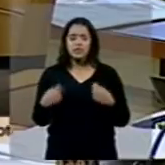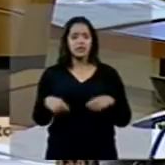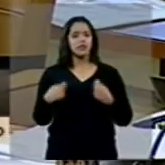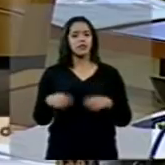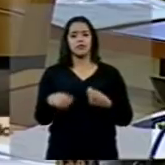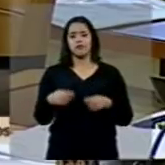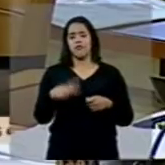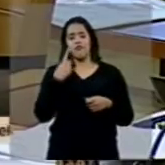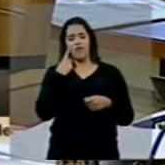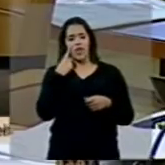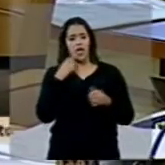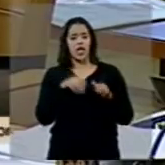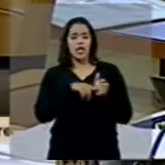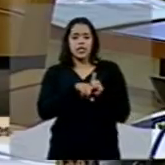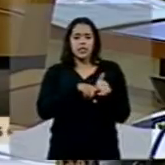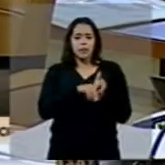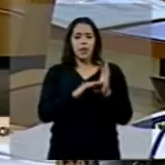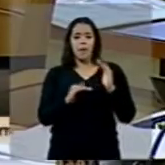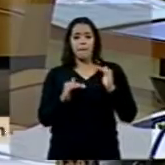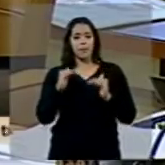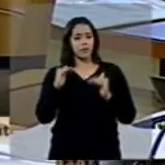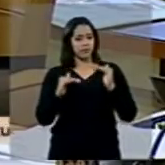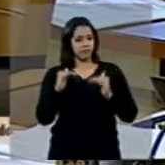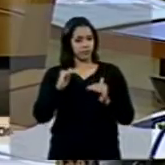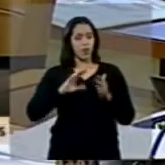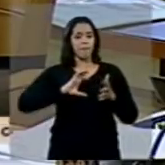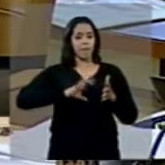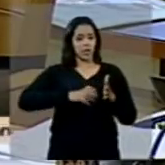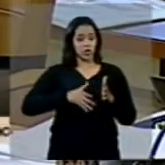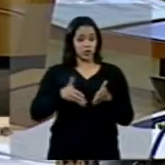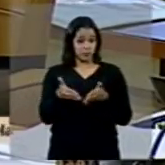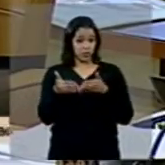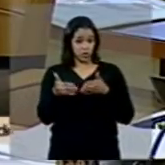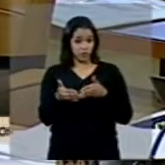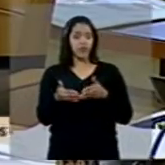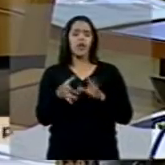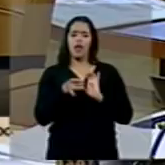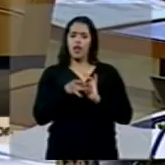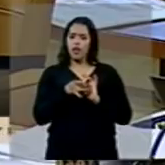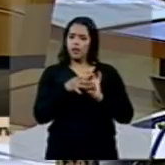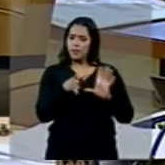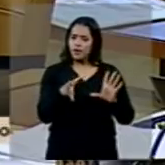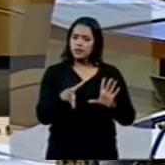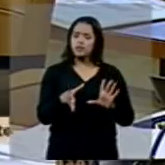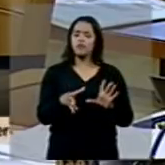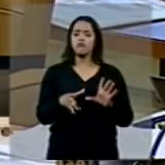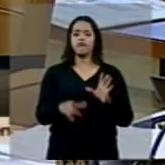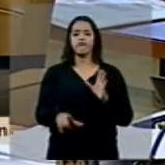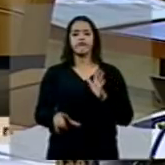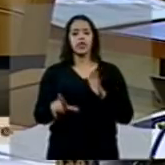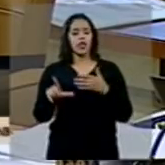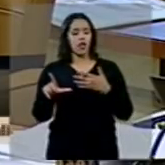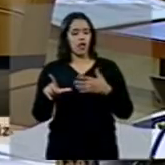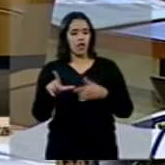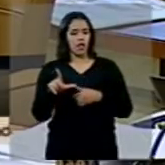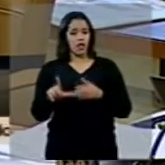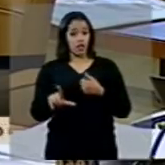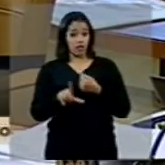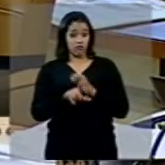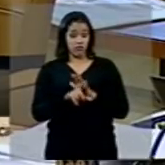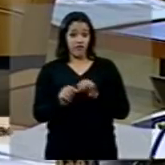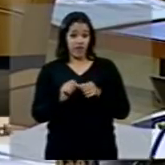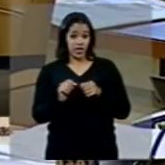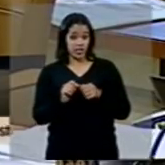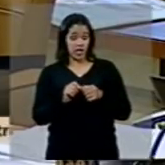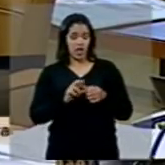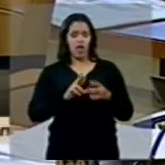da proporcionalidade feito pelo partido requerente à autorização legislativa específica para que se realize a